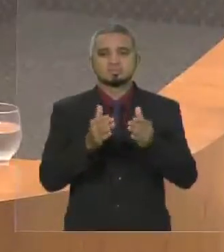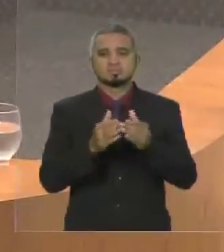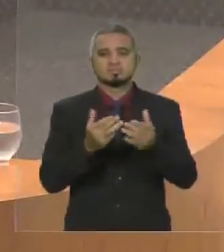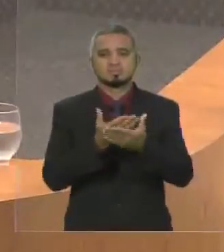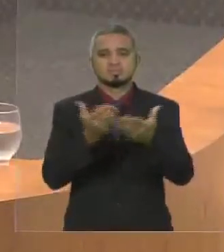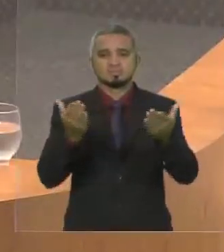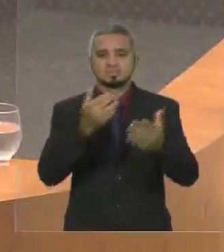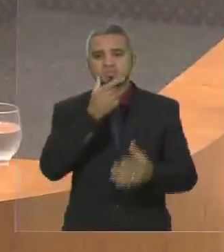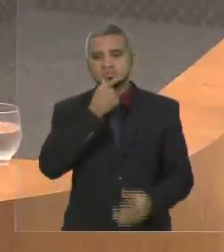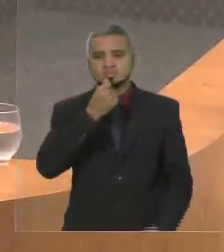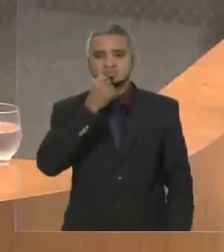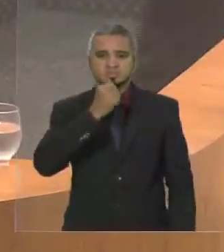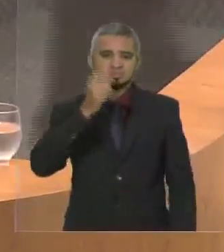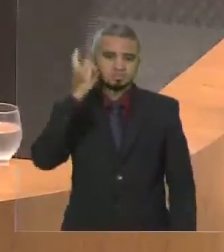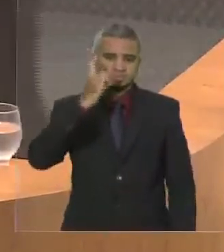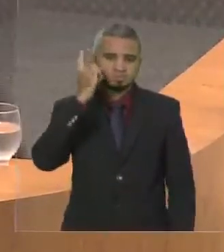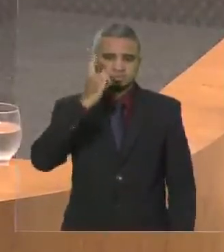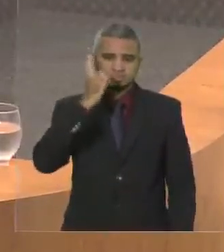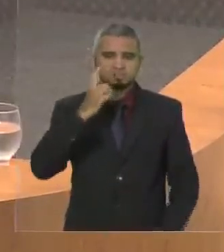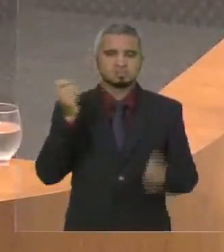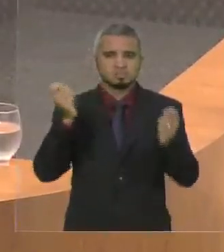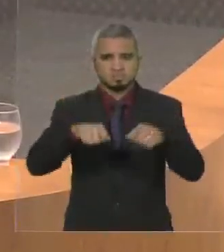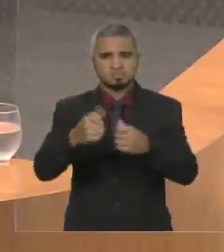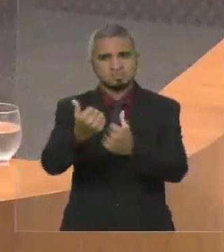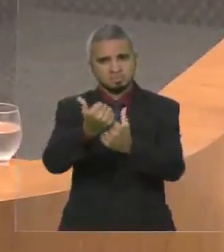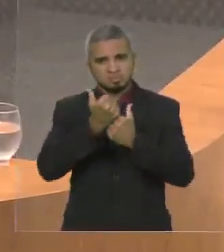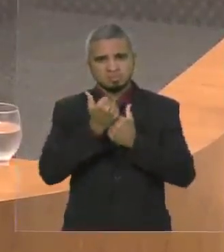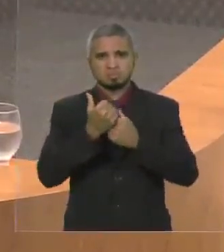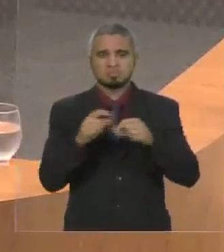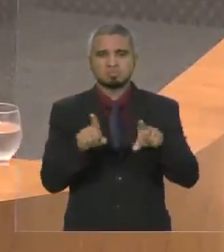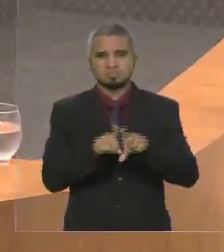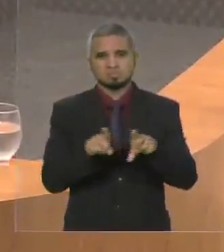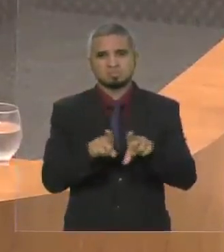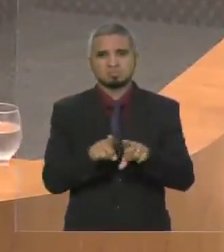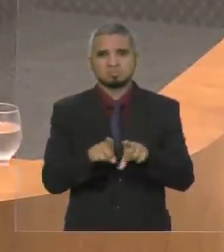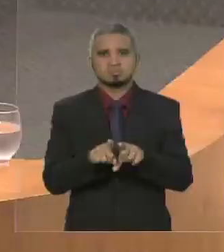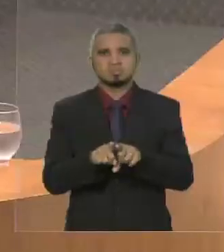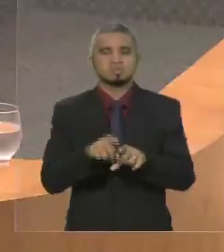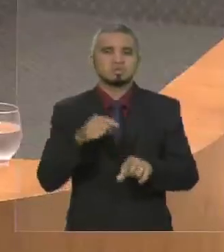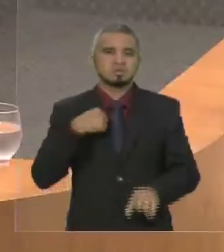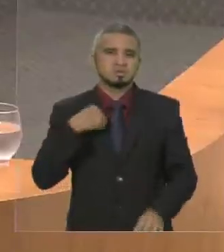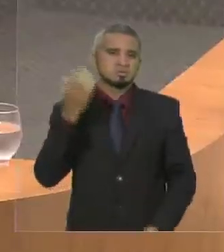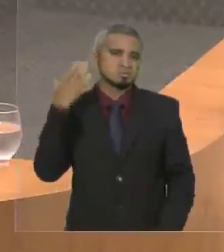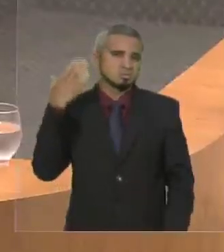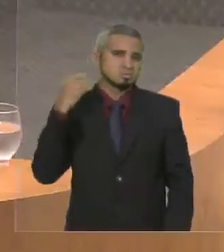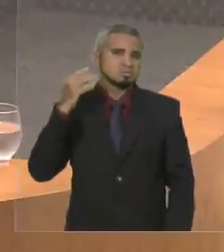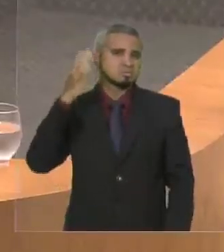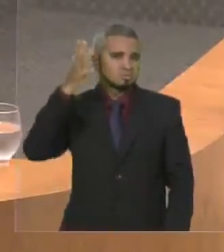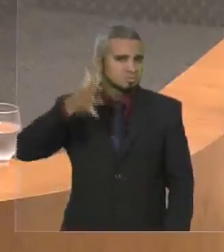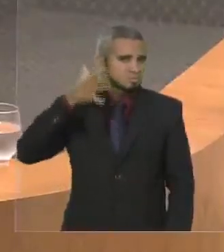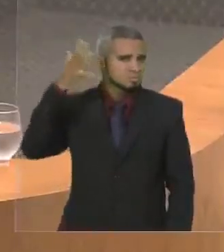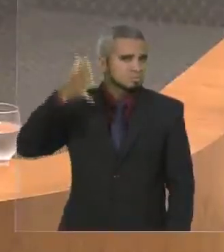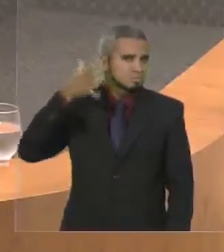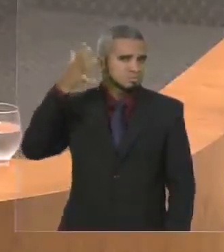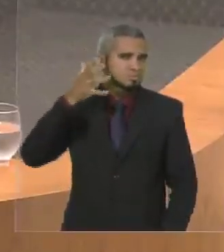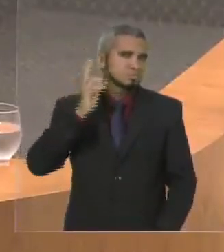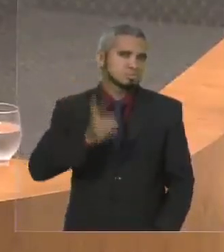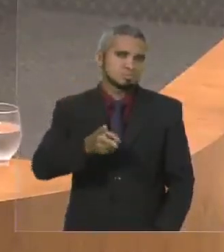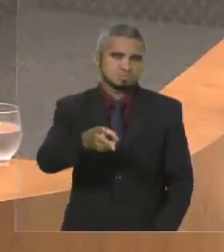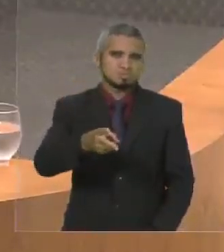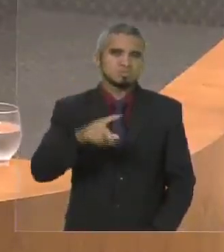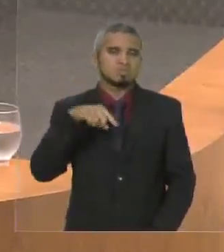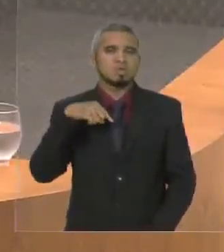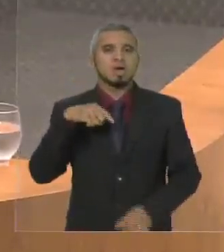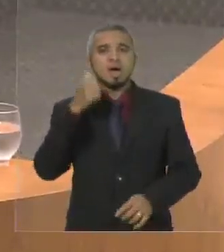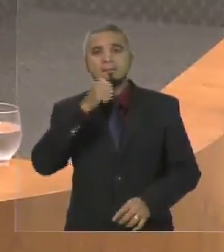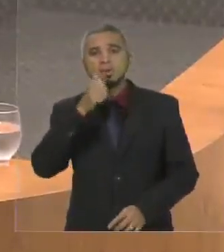os deputados que se engajem conosco nessa luta. Como disse aqui várias vezes nesta tribuna, nós, mulheres, somos a maioria do